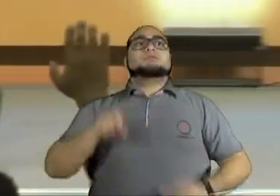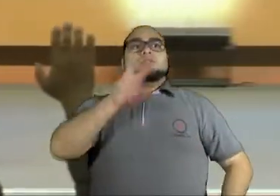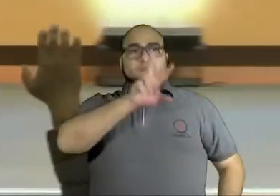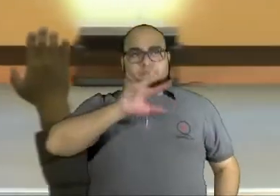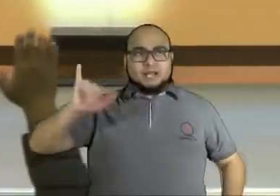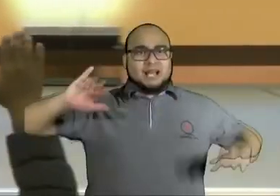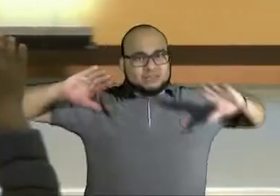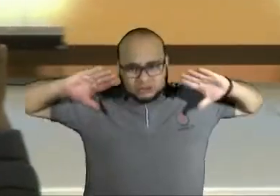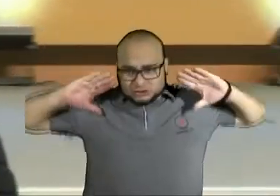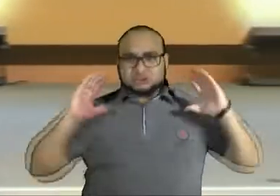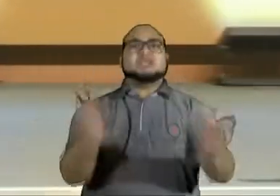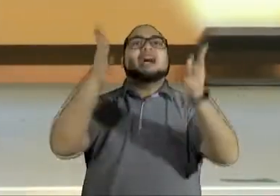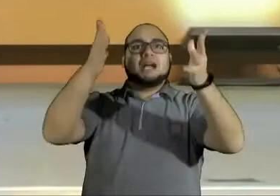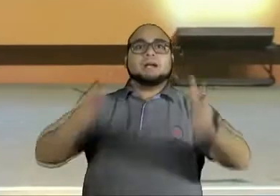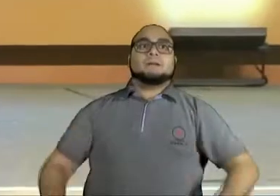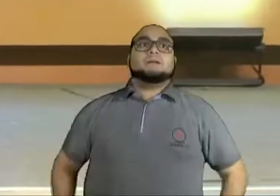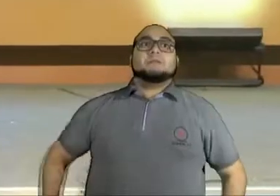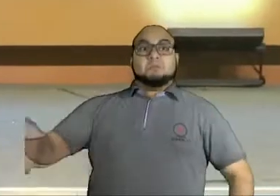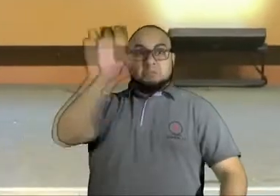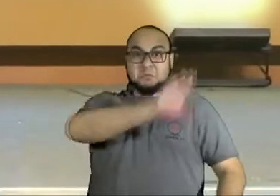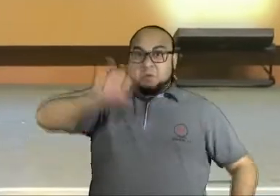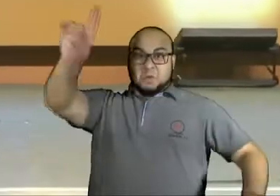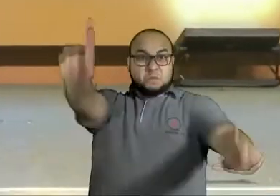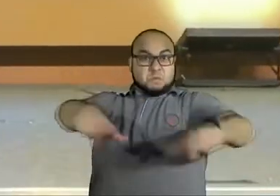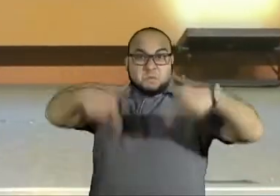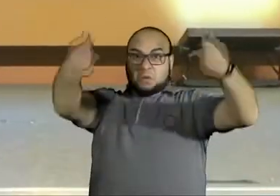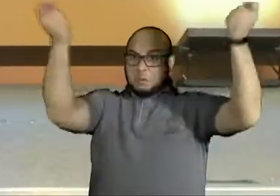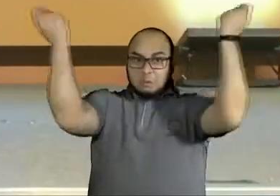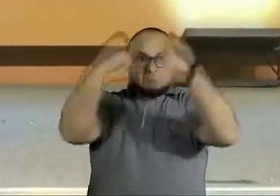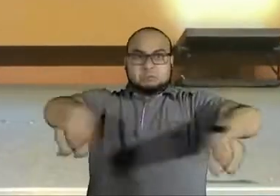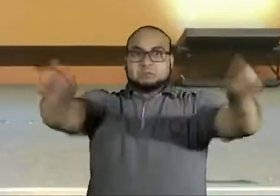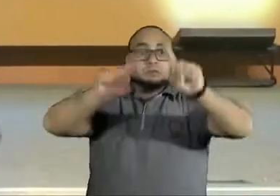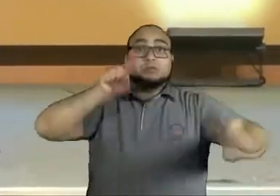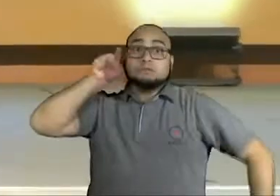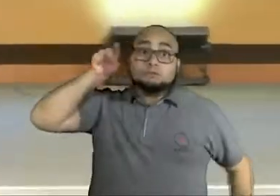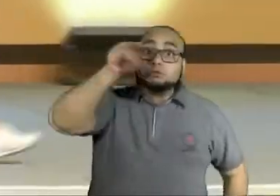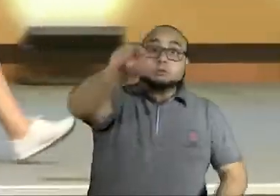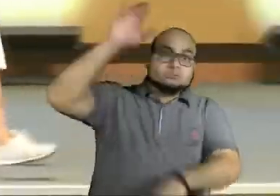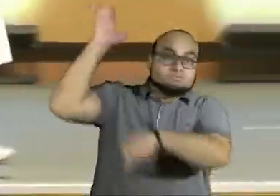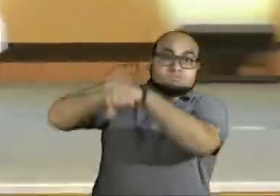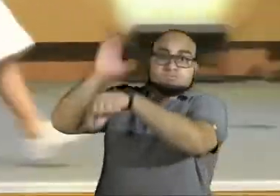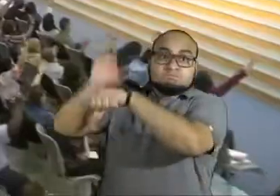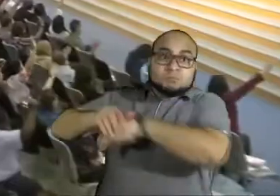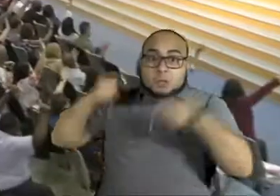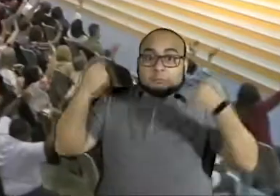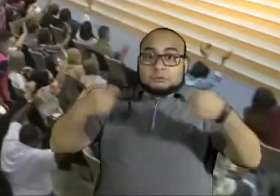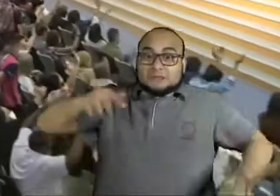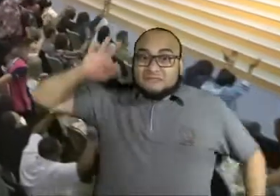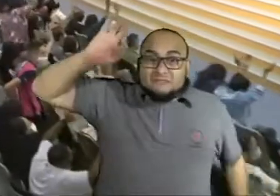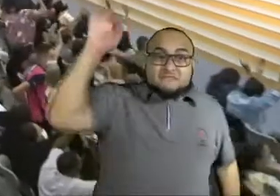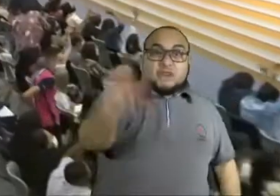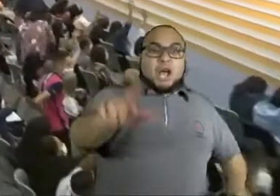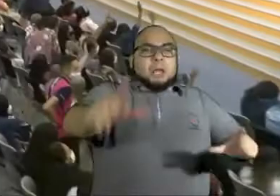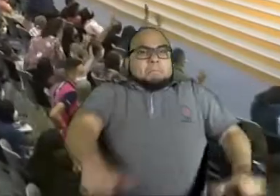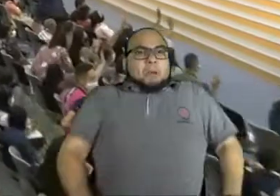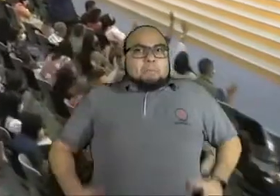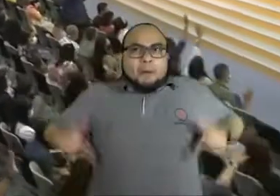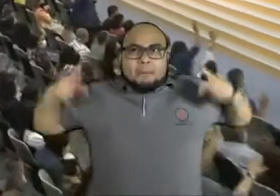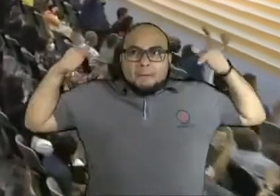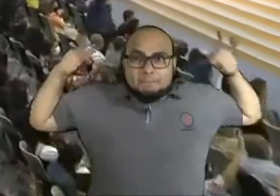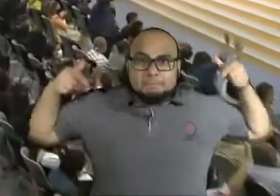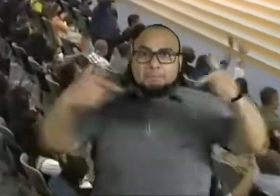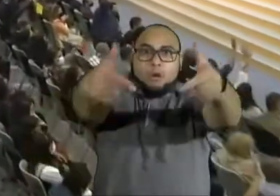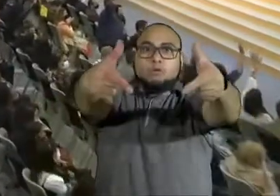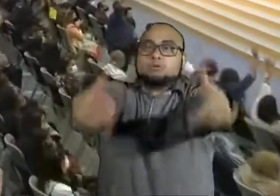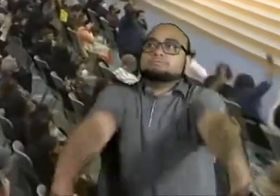sua fé para fazer, é você que precisa da sua fé para receber o que já está pronto, o que já está